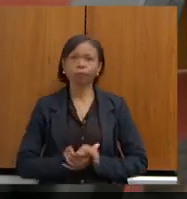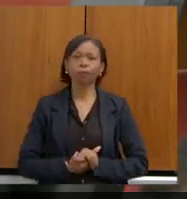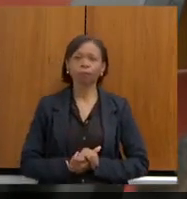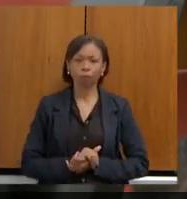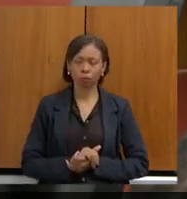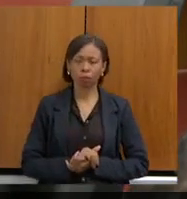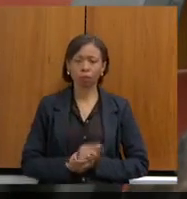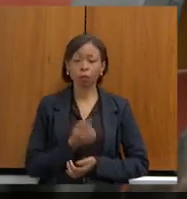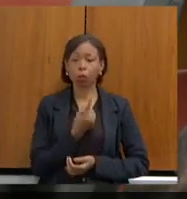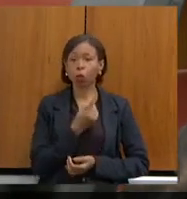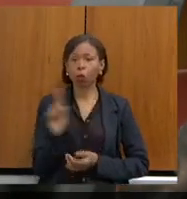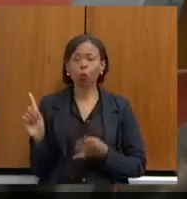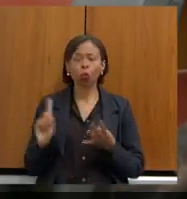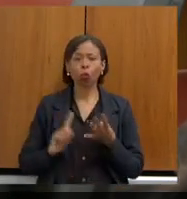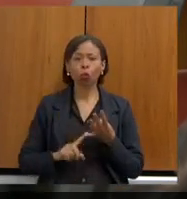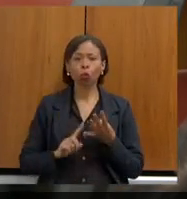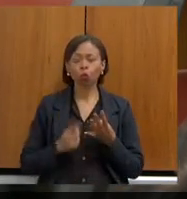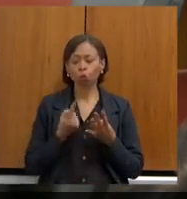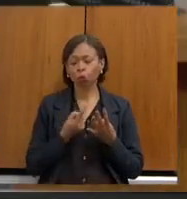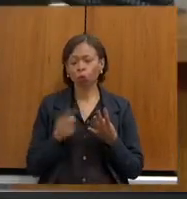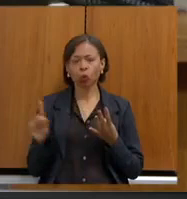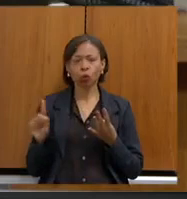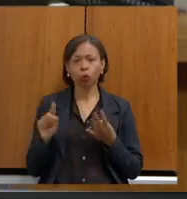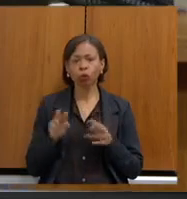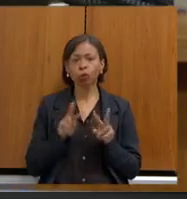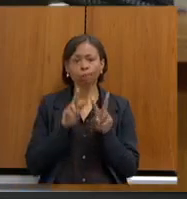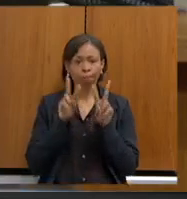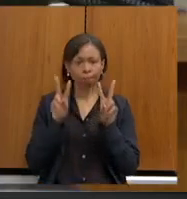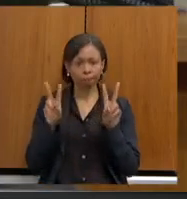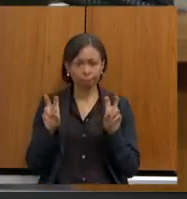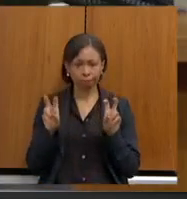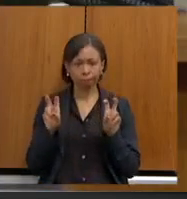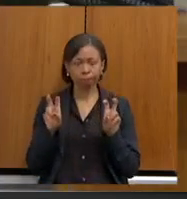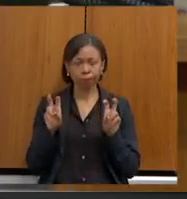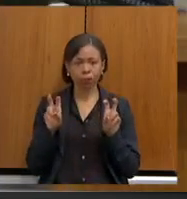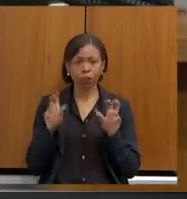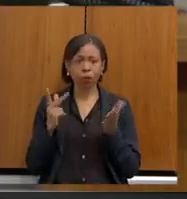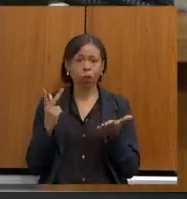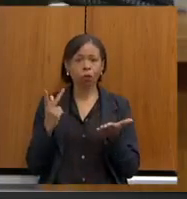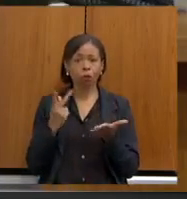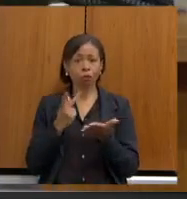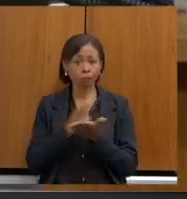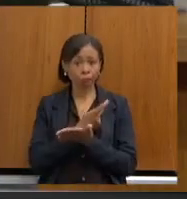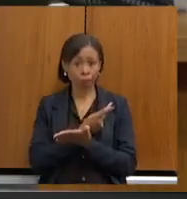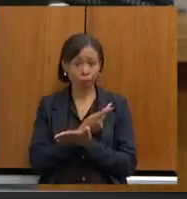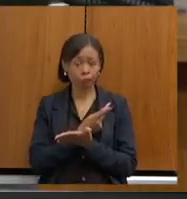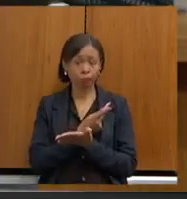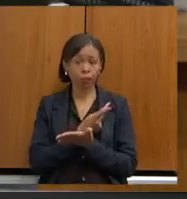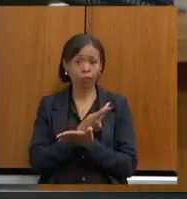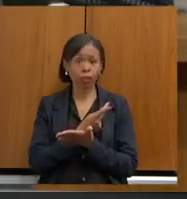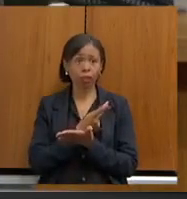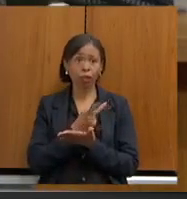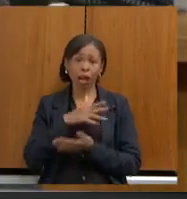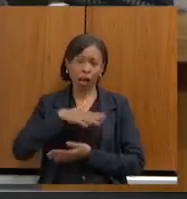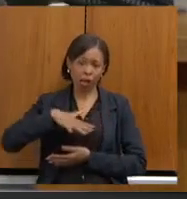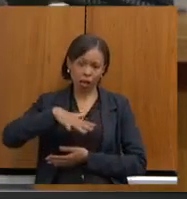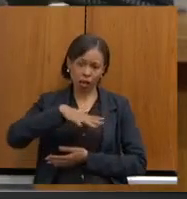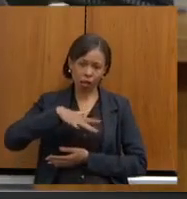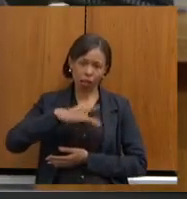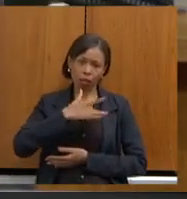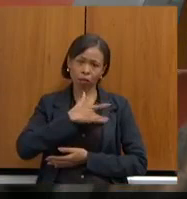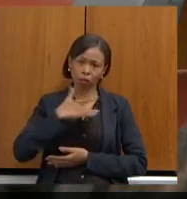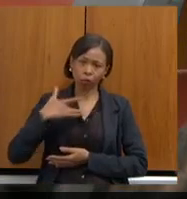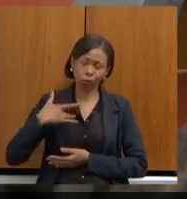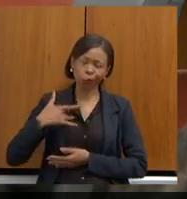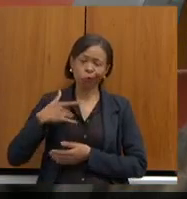e por último em torno e da situação que repercute né na saúde nos